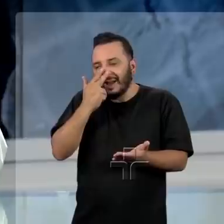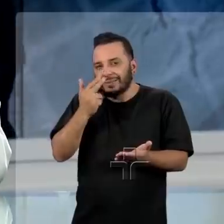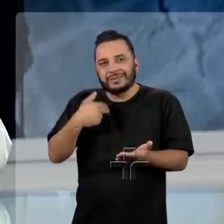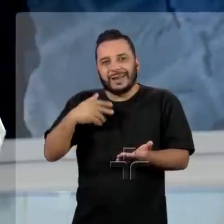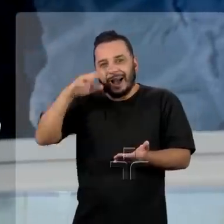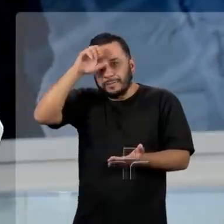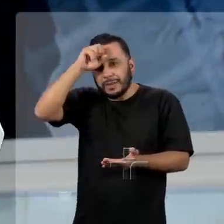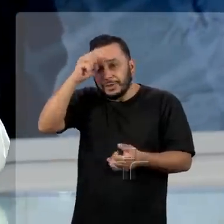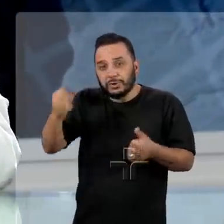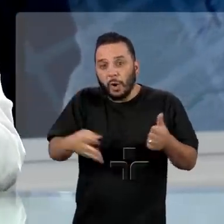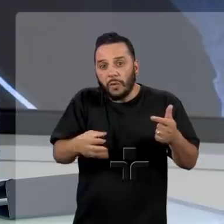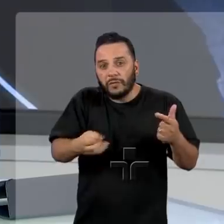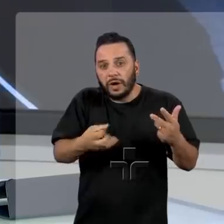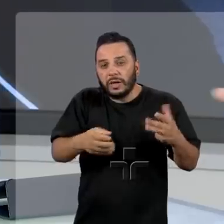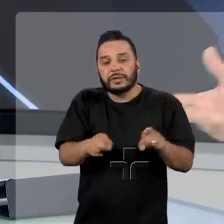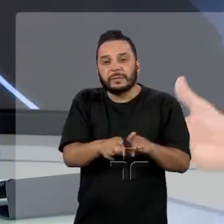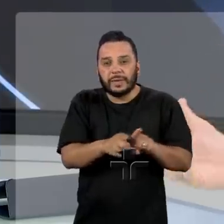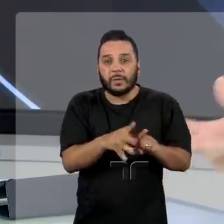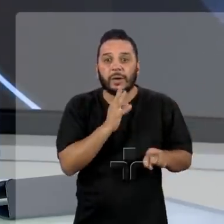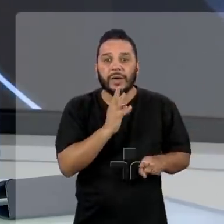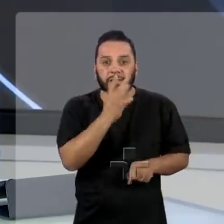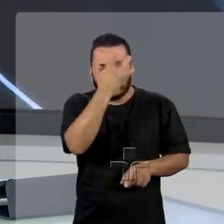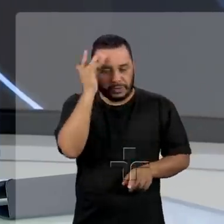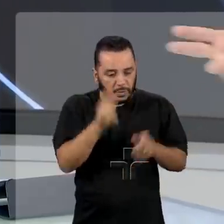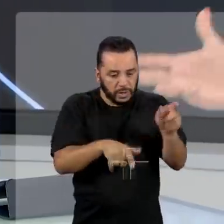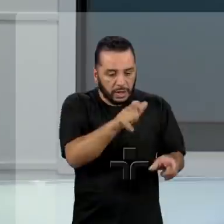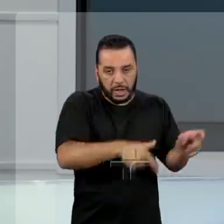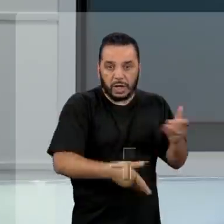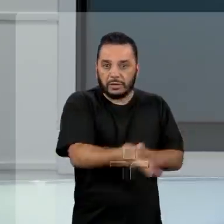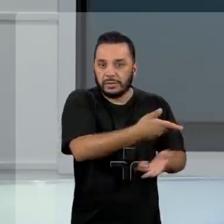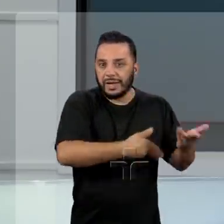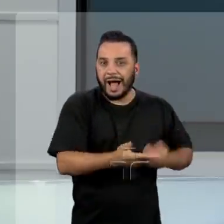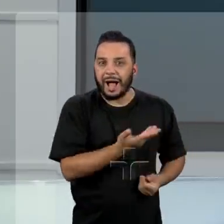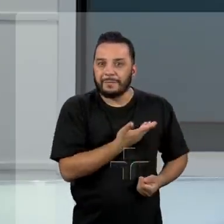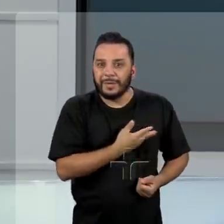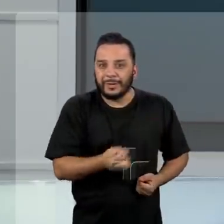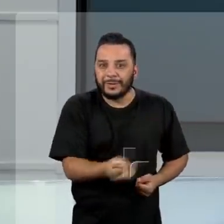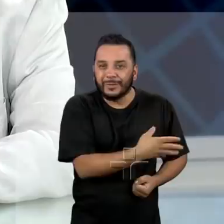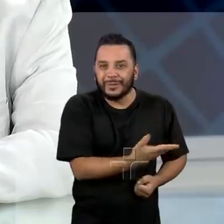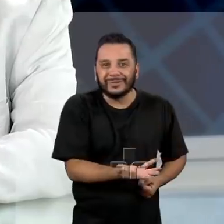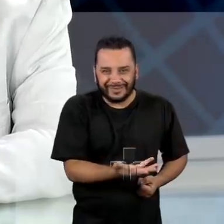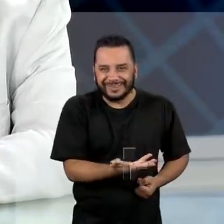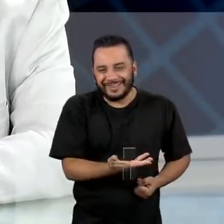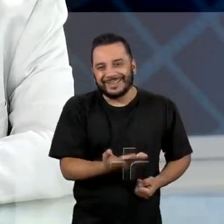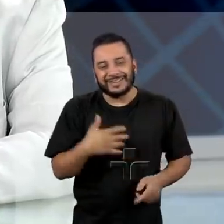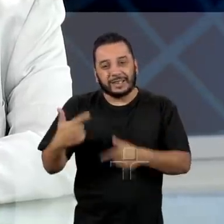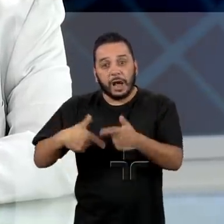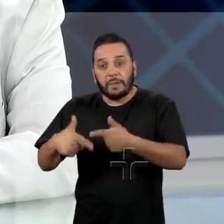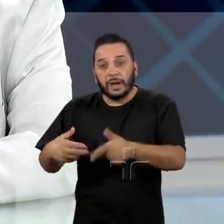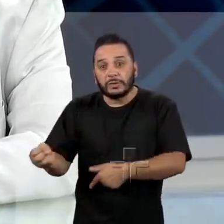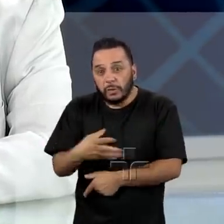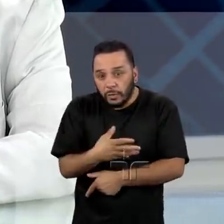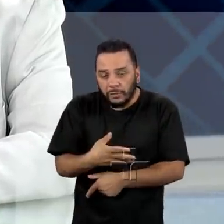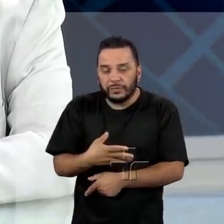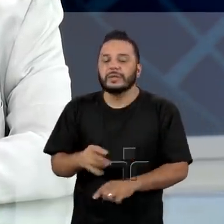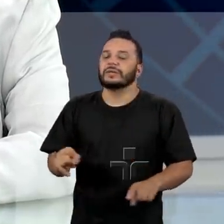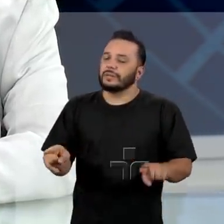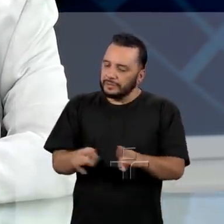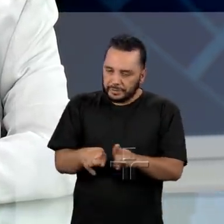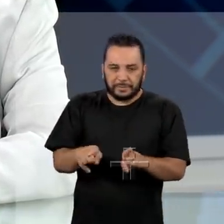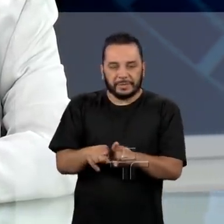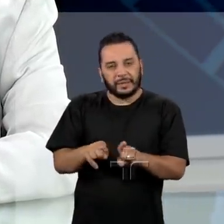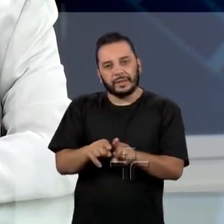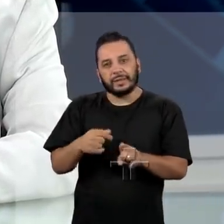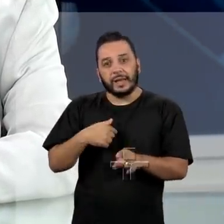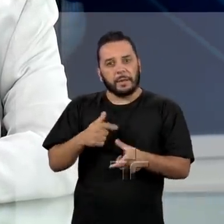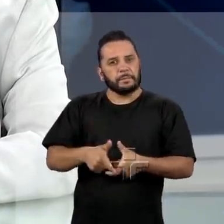aprende coisas, você conhece pessoas, isso abre portas para você de amizade, de trabalho e tal e coisa. Mas eu acredito que o número maior ainda deve ser